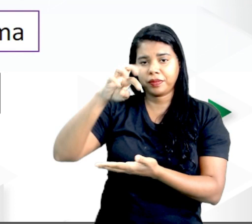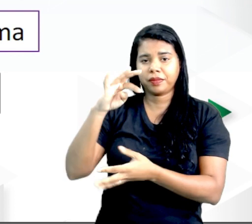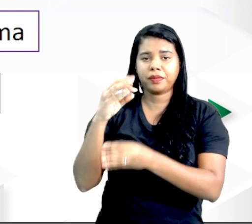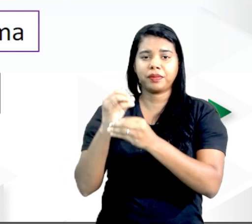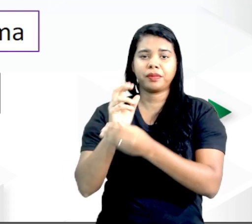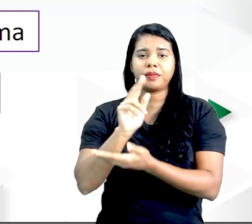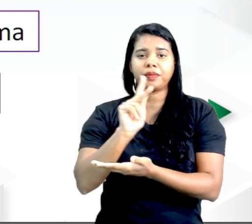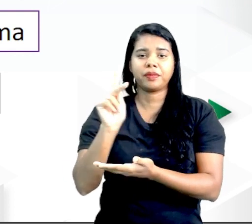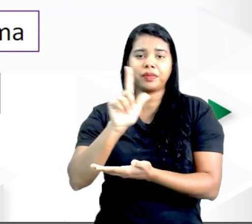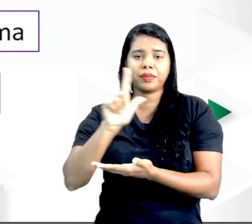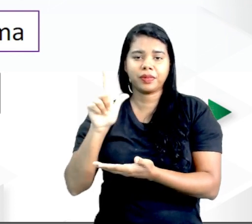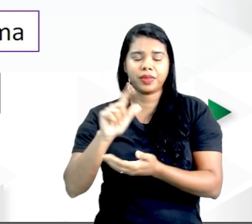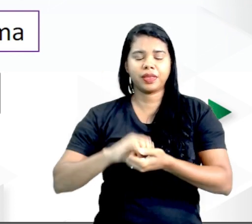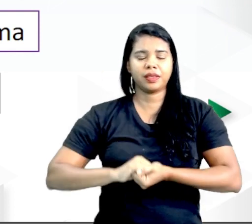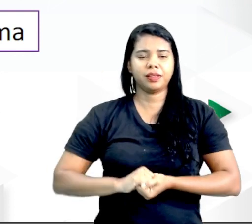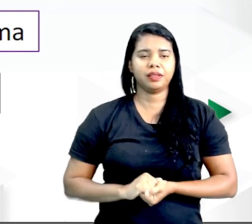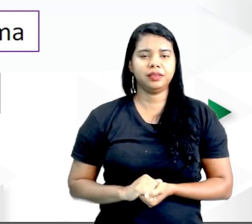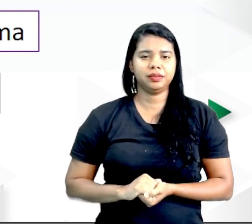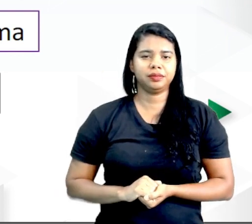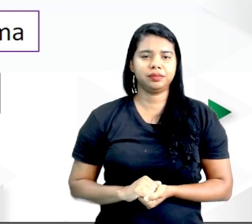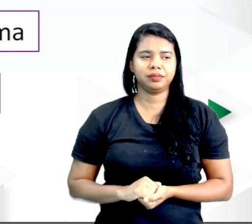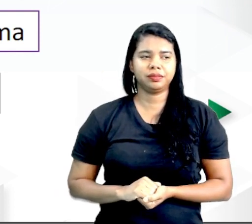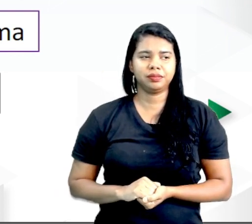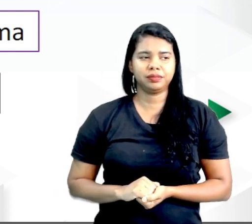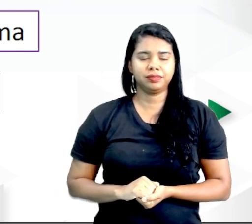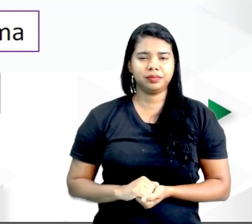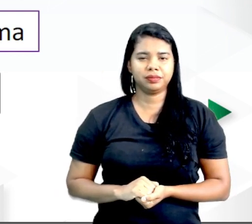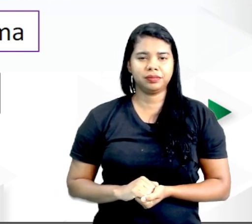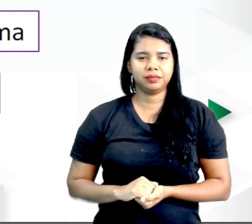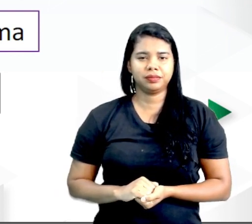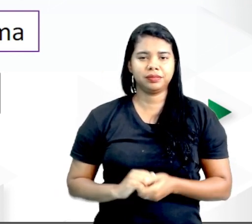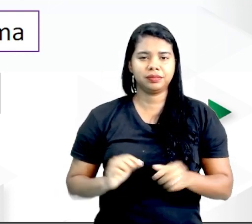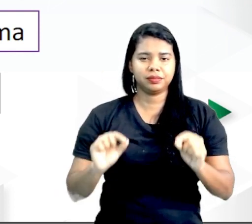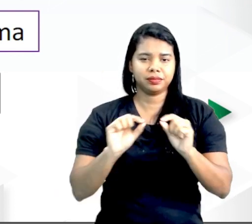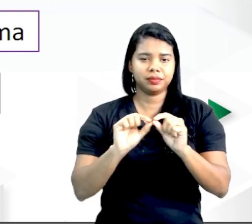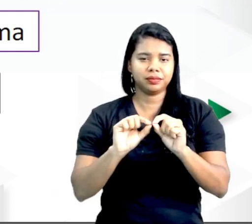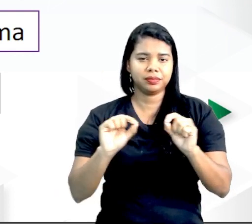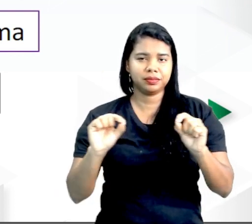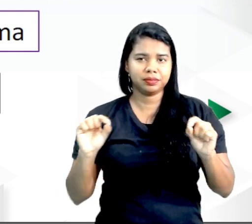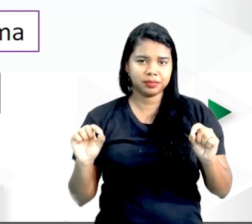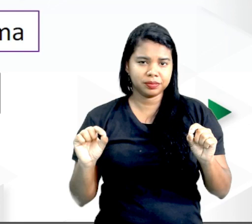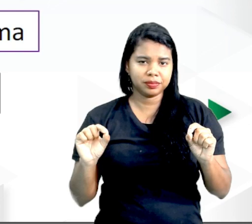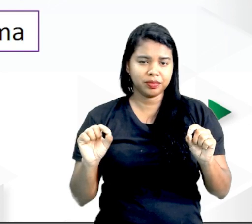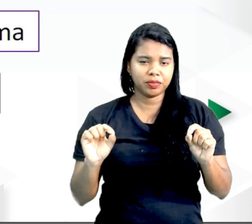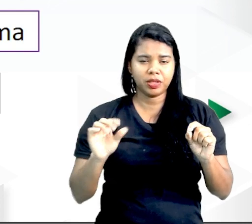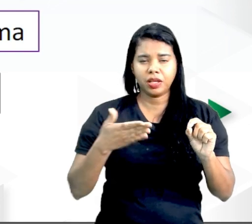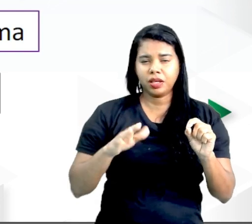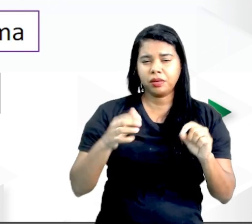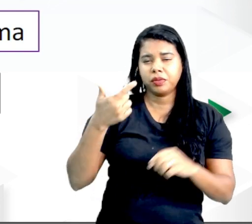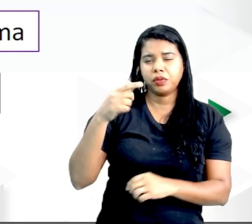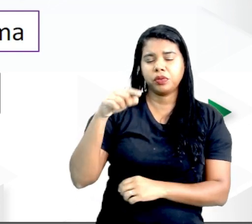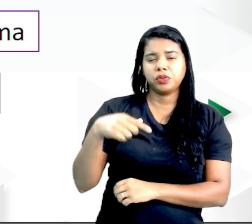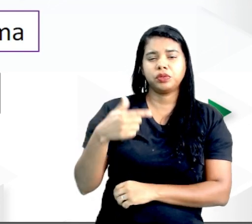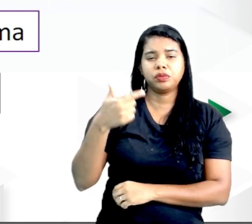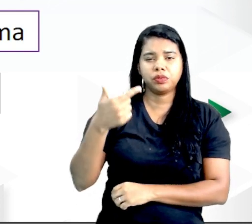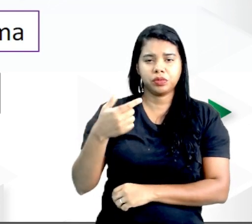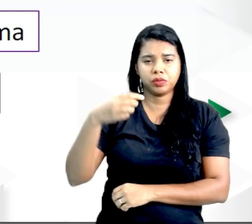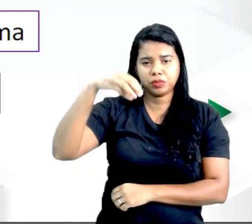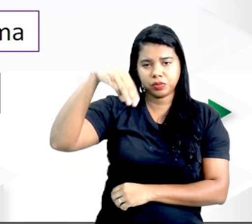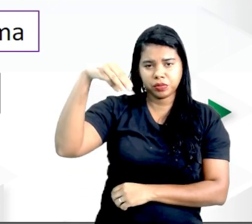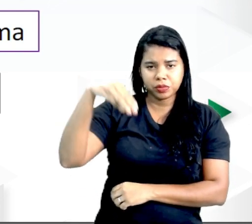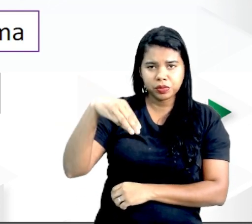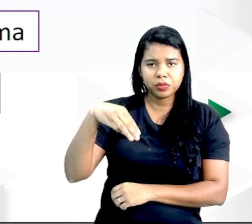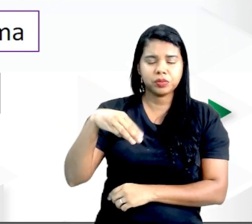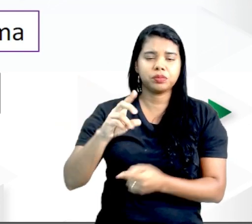quilograma e litro, tá? Bom, medida de comprimento de uma braça era equivalente a 2,2 metros, tanto na vara